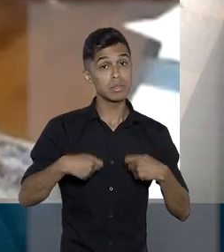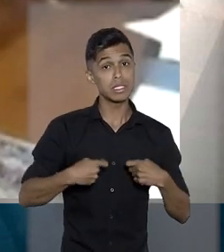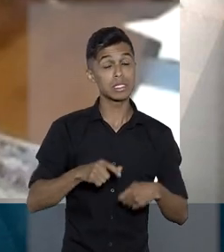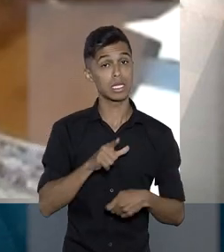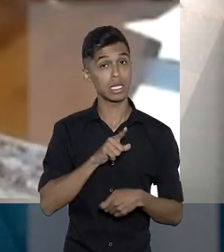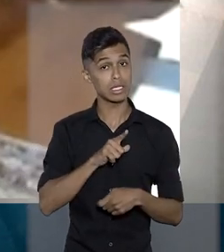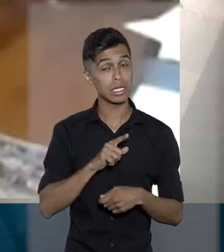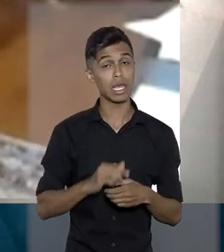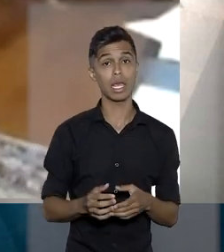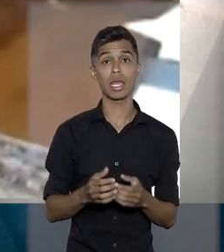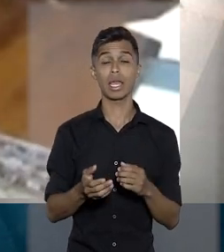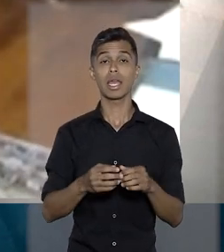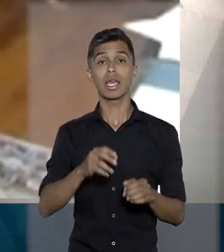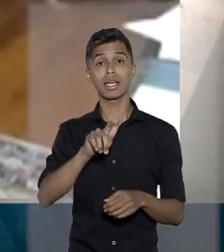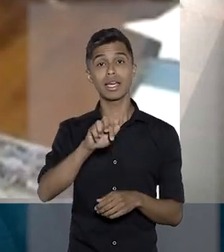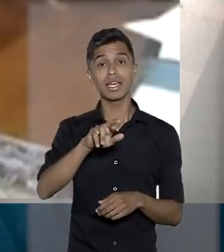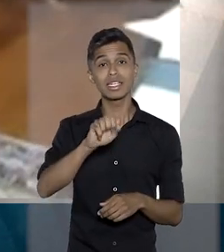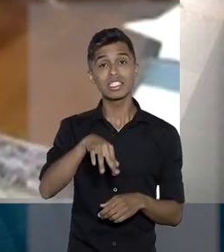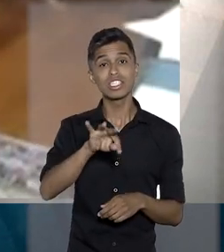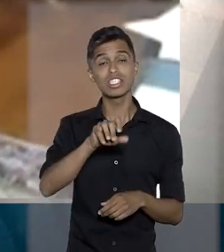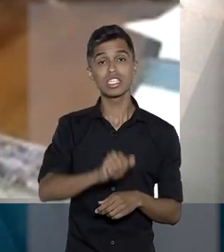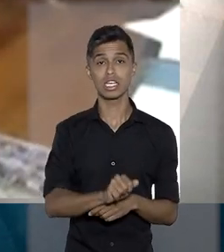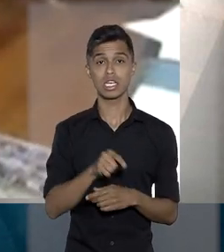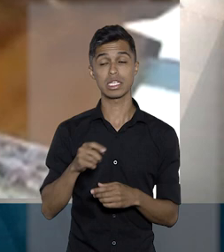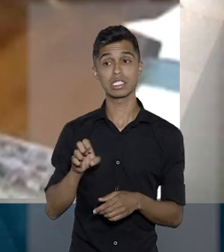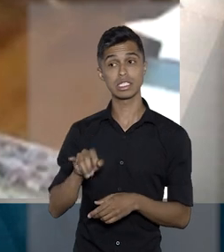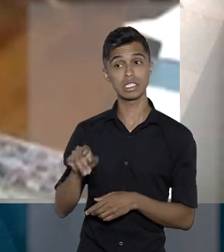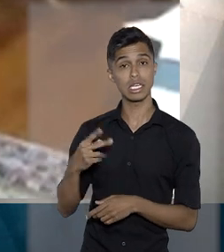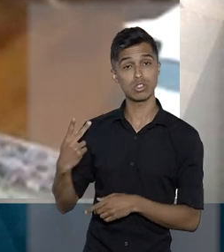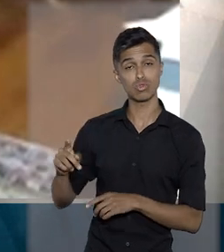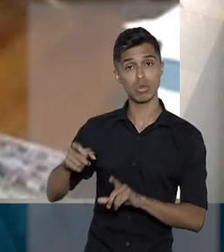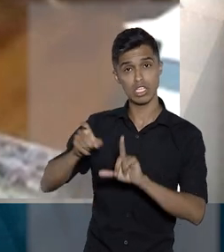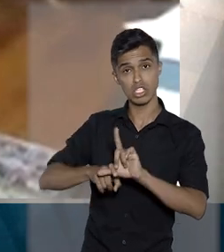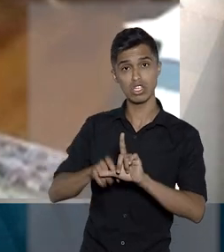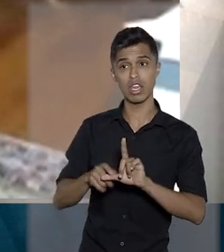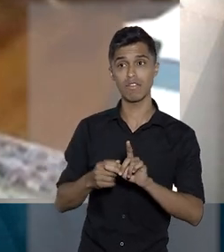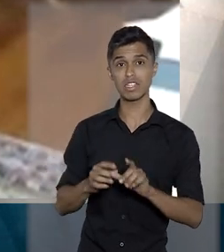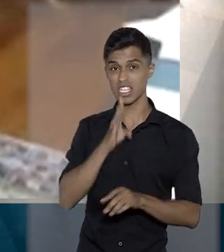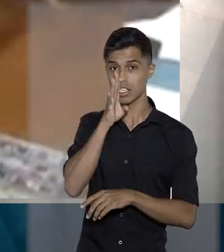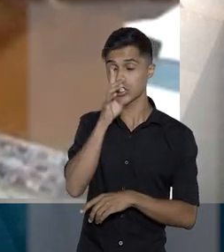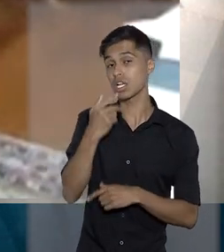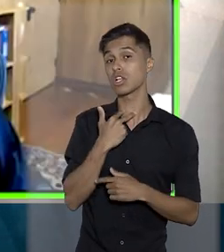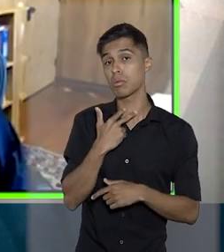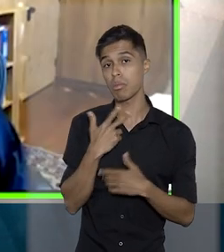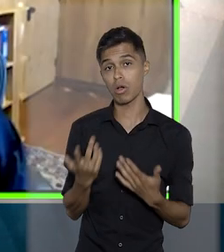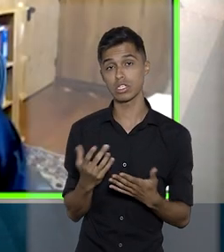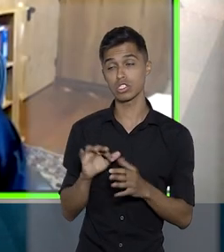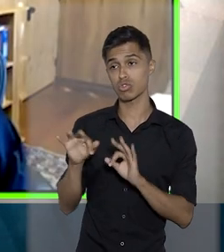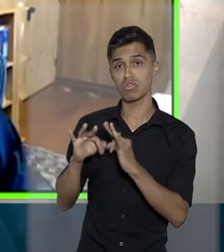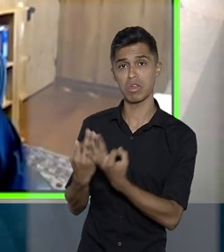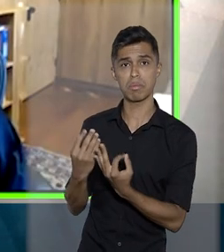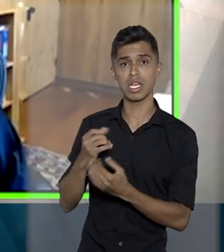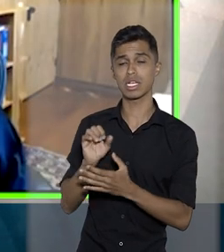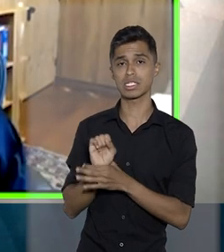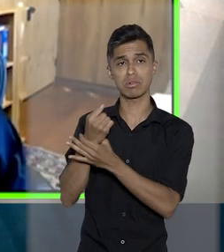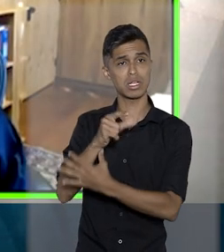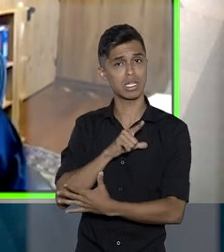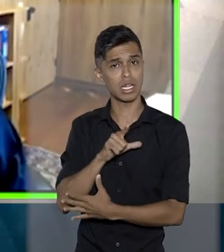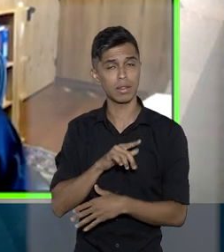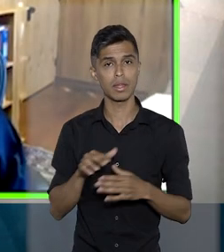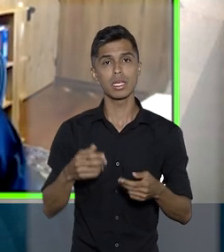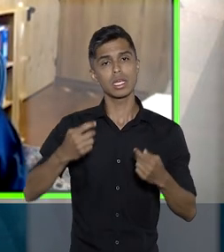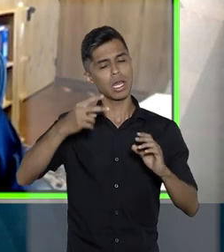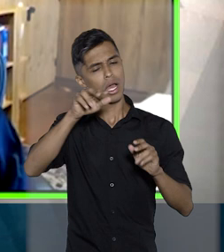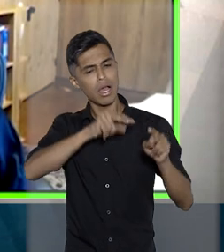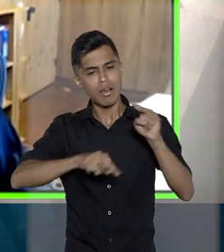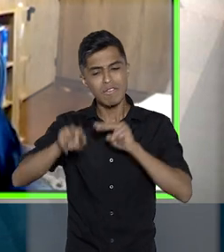percentual capaz de garantir a subsistência e a dignidade do devedor e de sua família o que deve ser examinado de